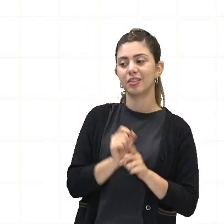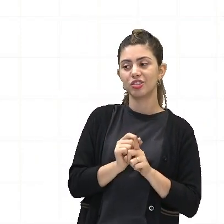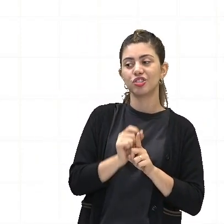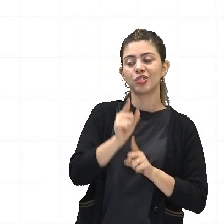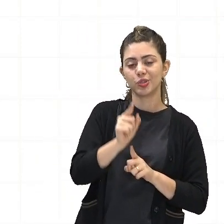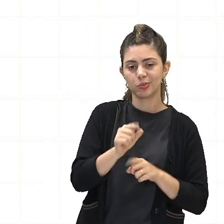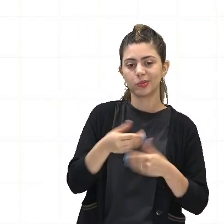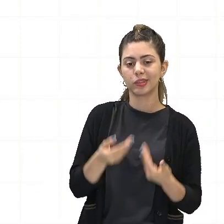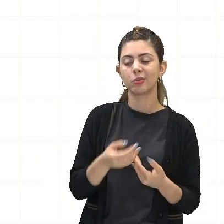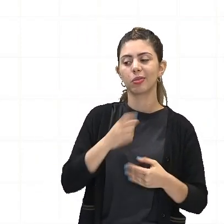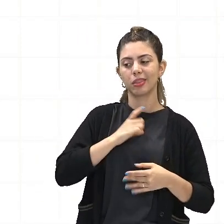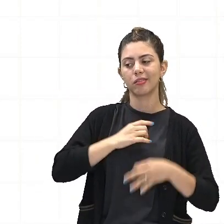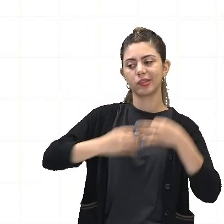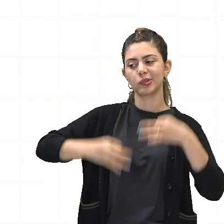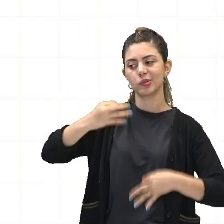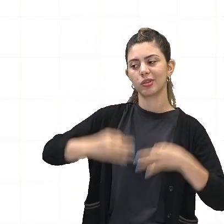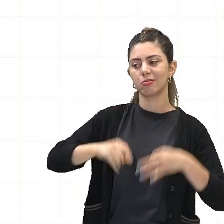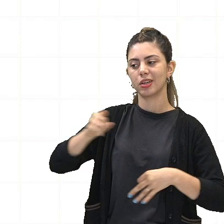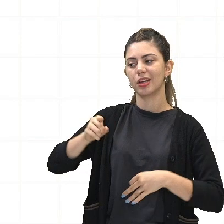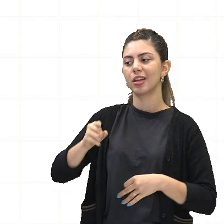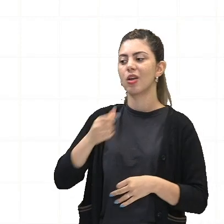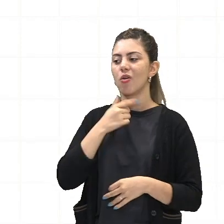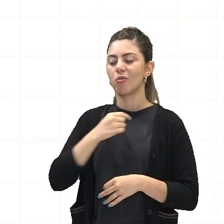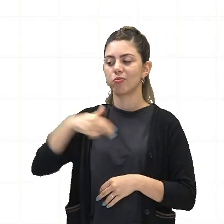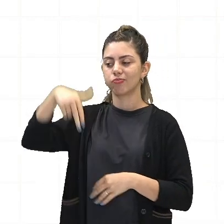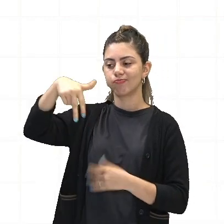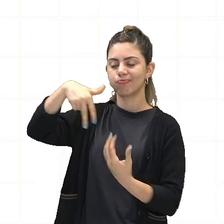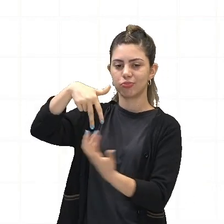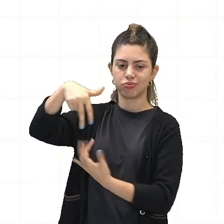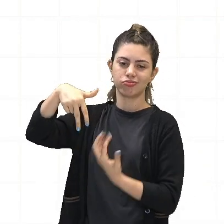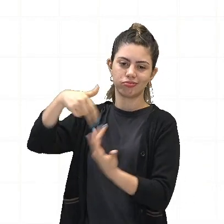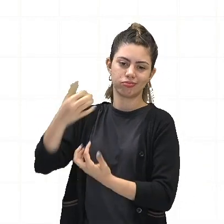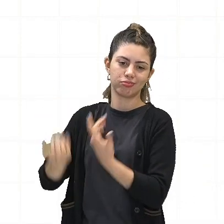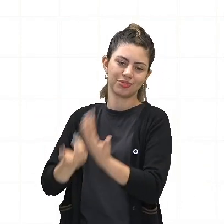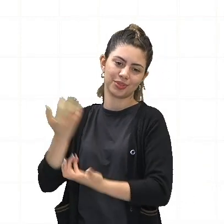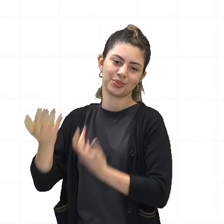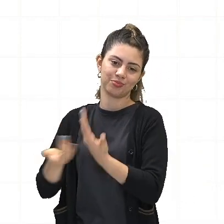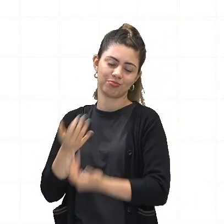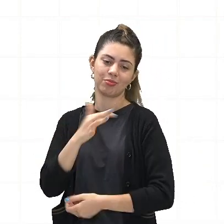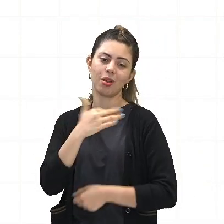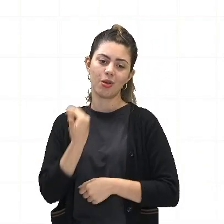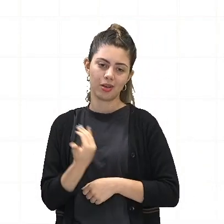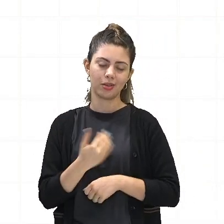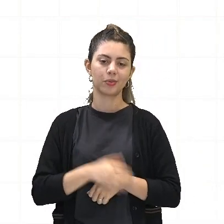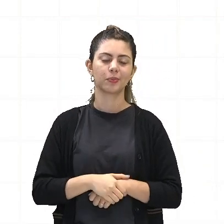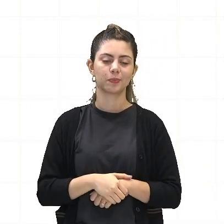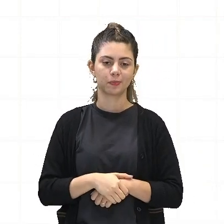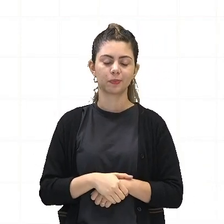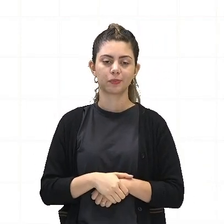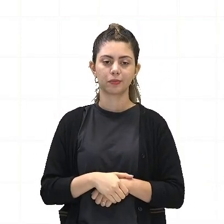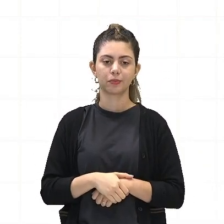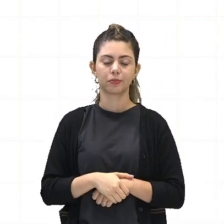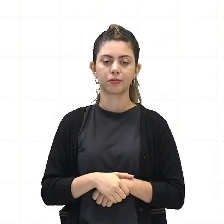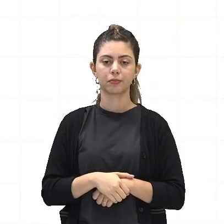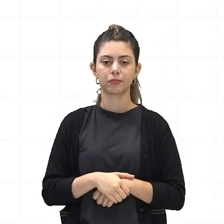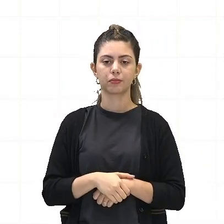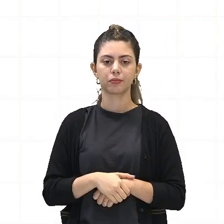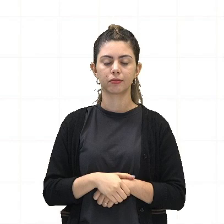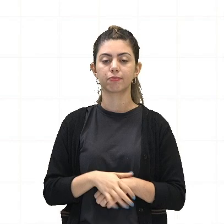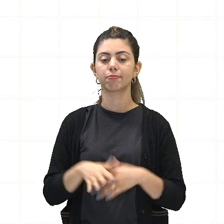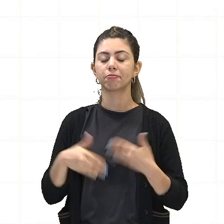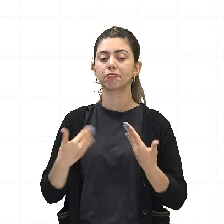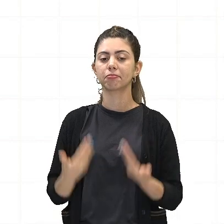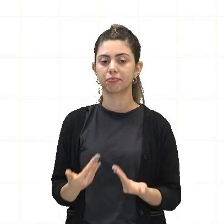e professor tcheco. Hus foi influenciado pelas ideias de Wycliffe. Ele também contestou a